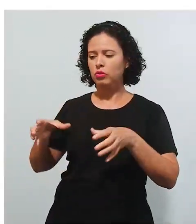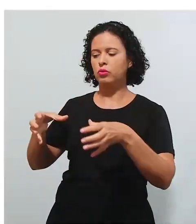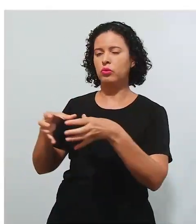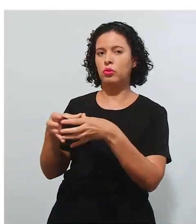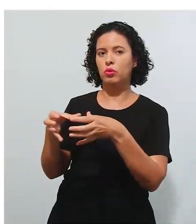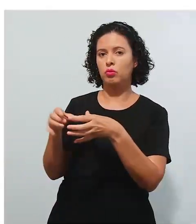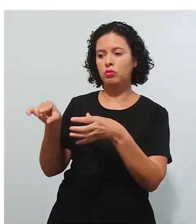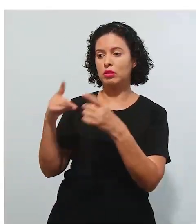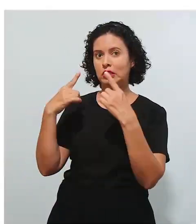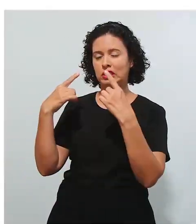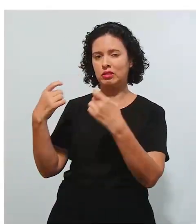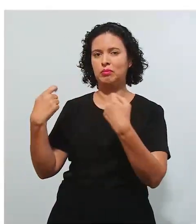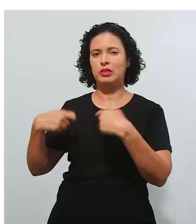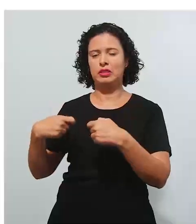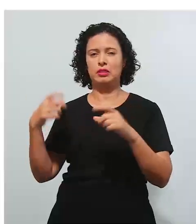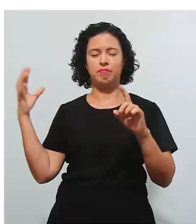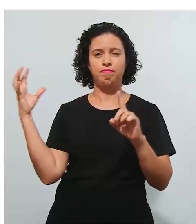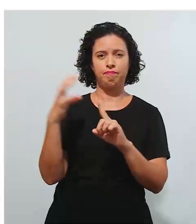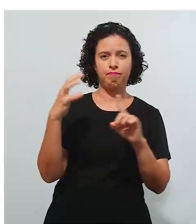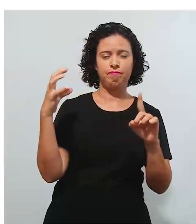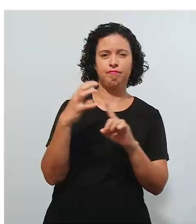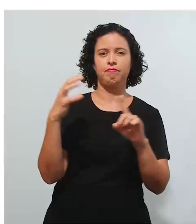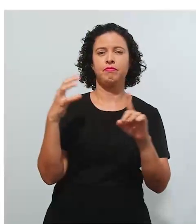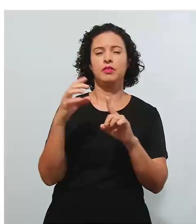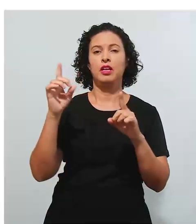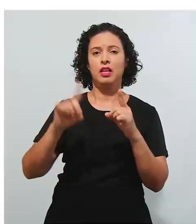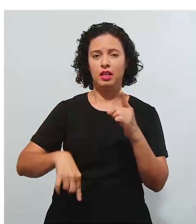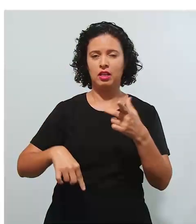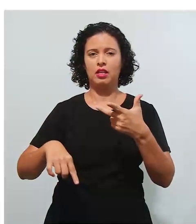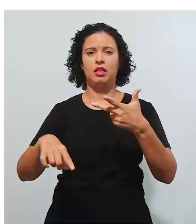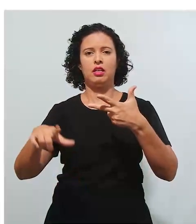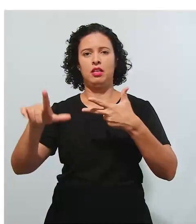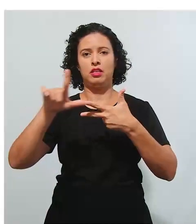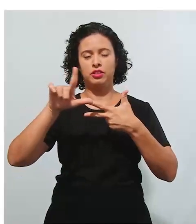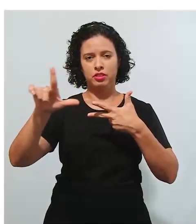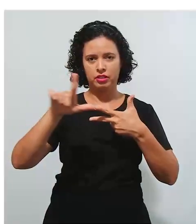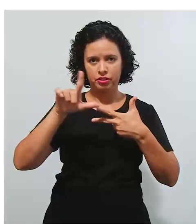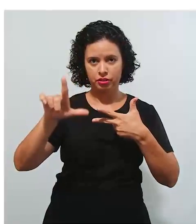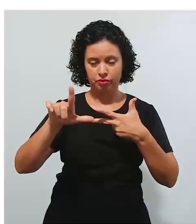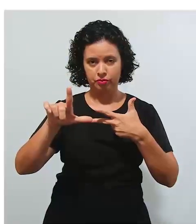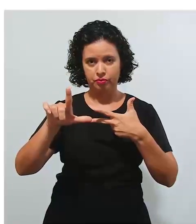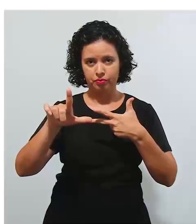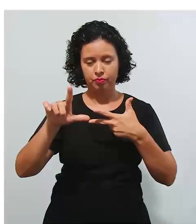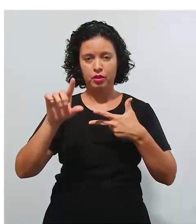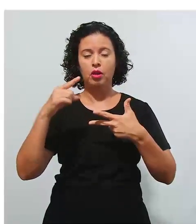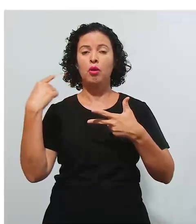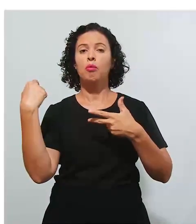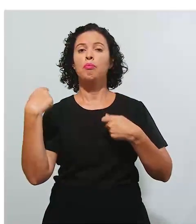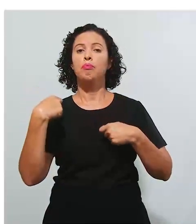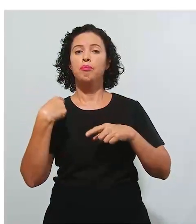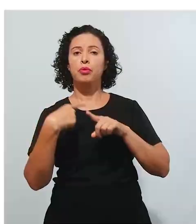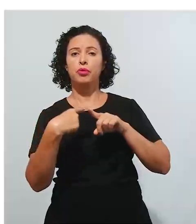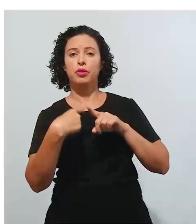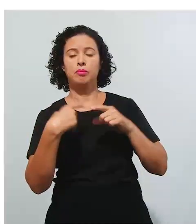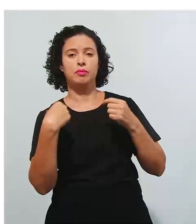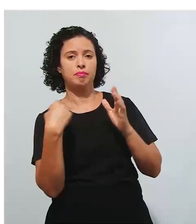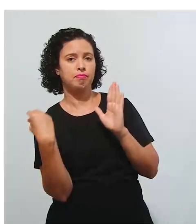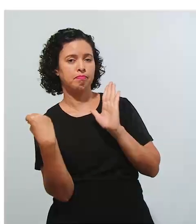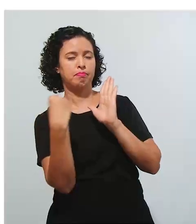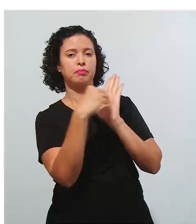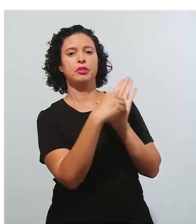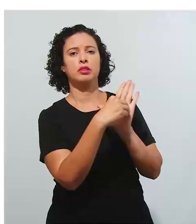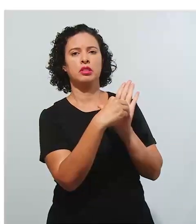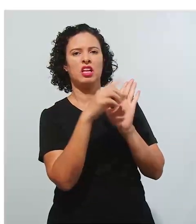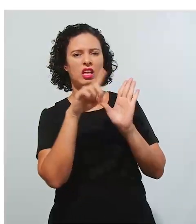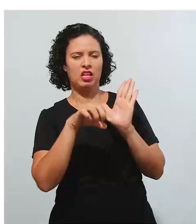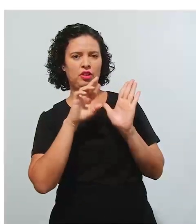para serem contemplados. Sem pressão, a gente não entra na agenda. Estar na agenda política não significa resolver